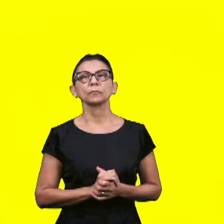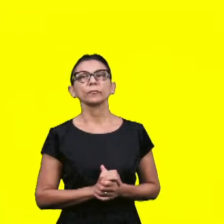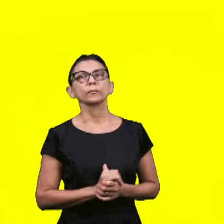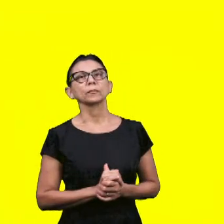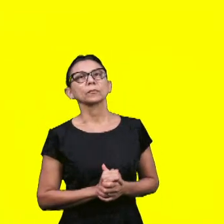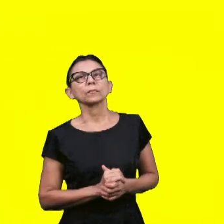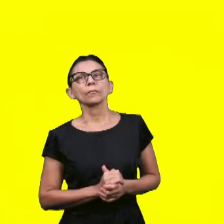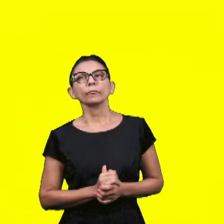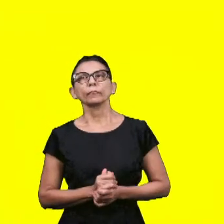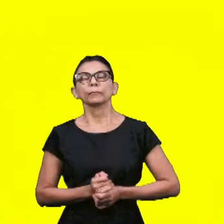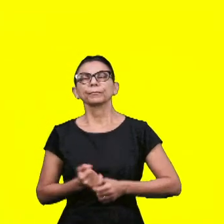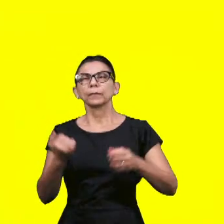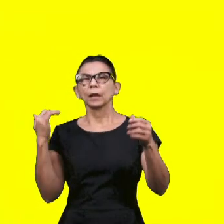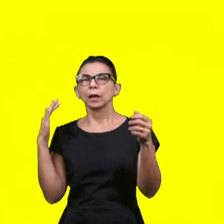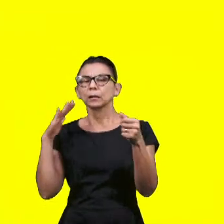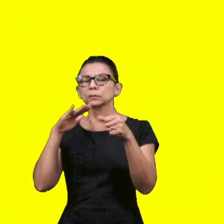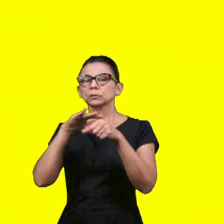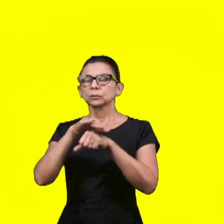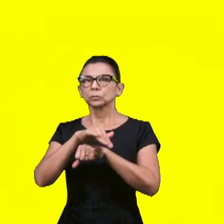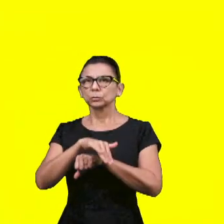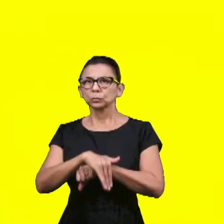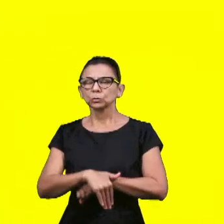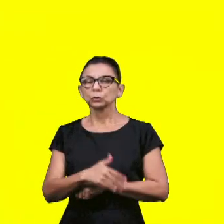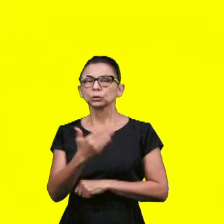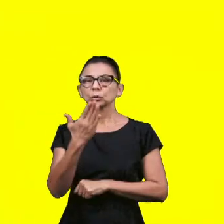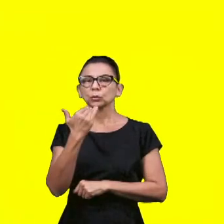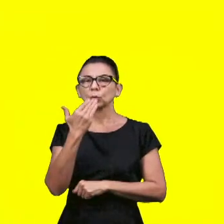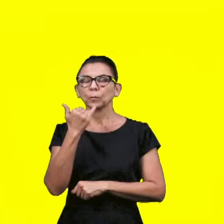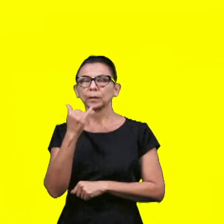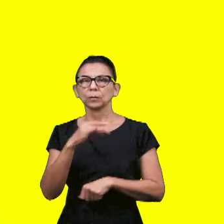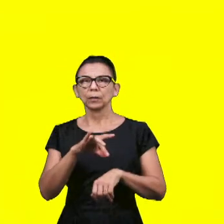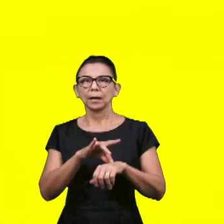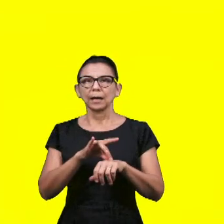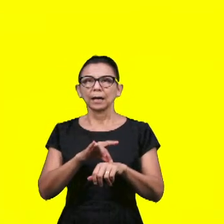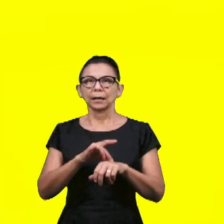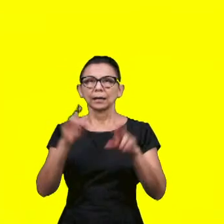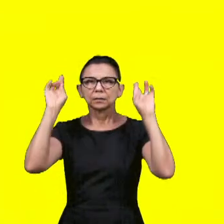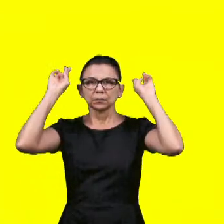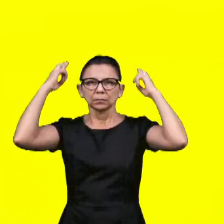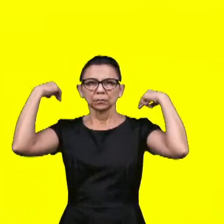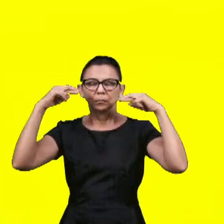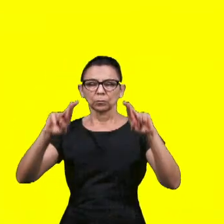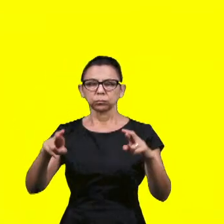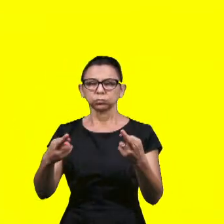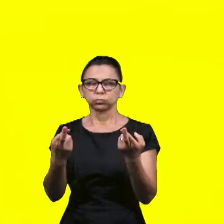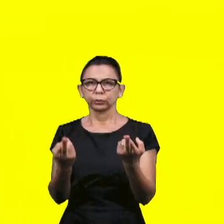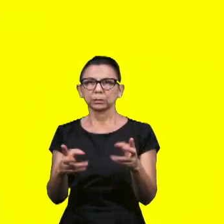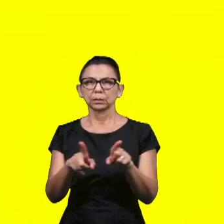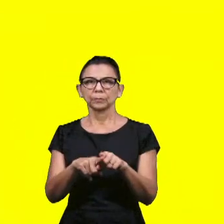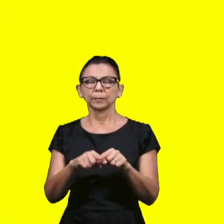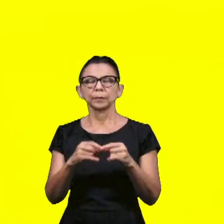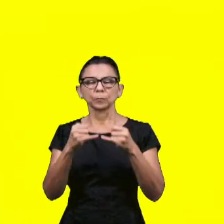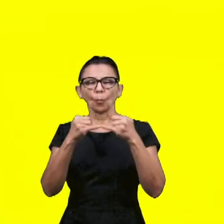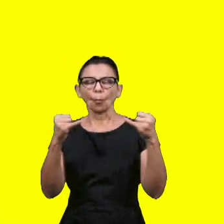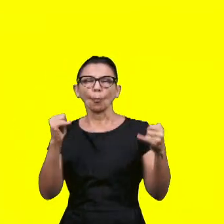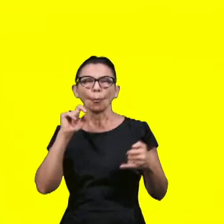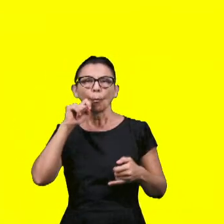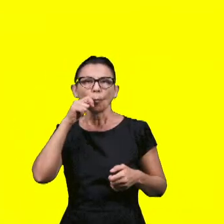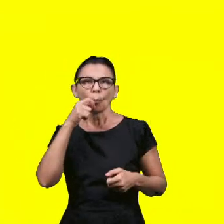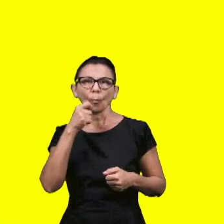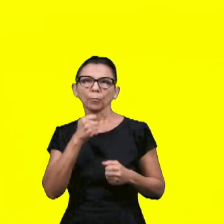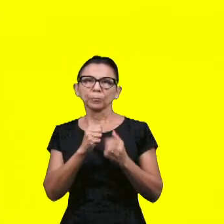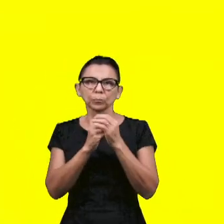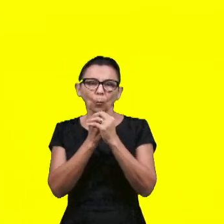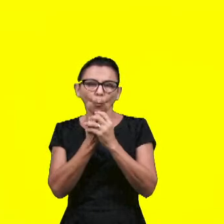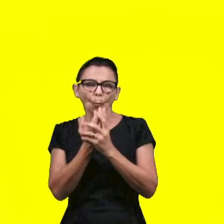E naquela noite comerão a carne assada no fogo, com pães asmos, com ervas amargosas a